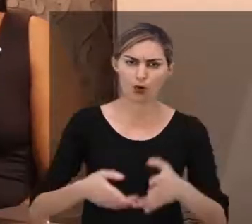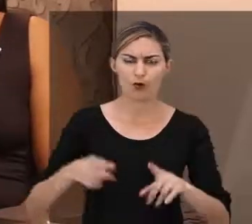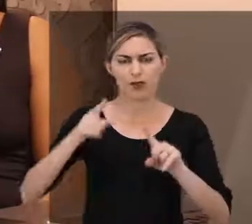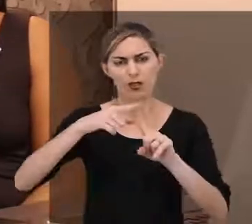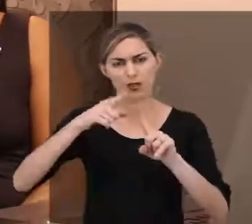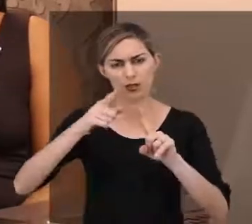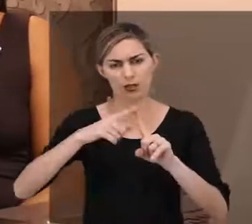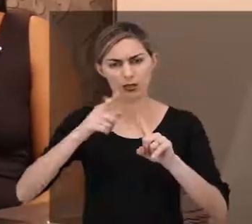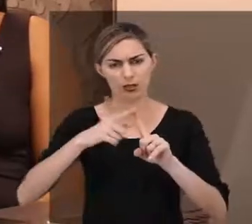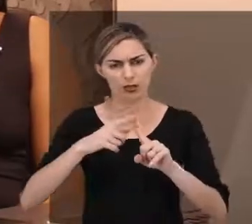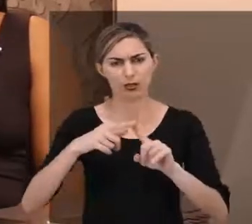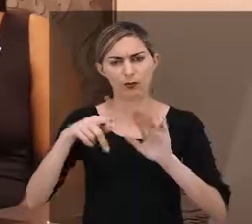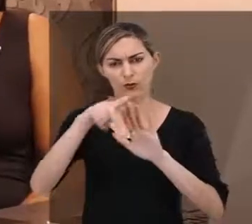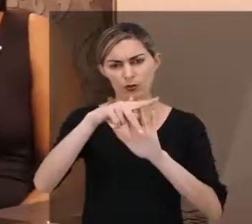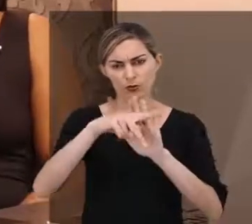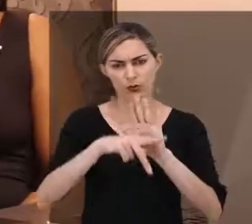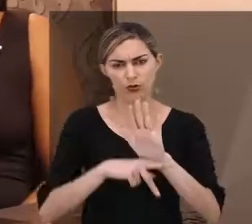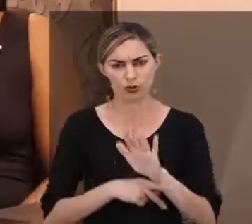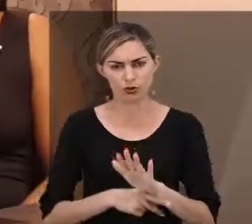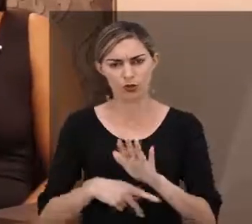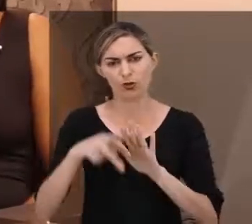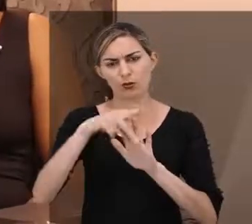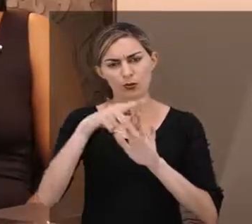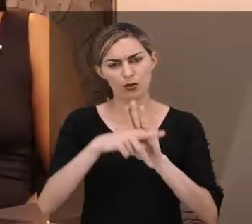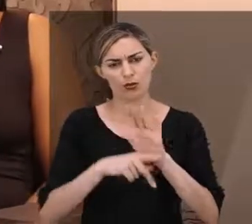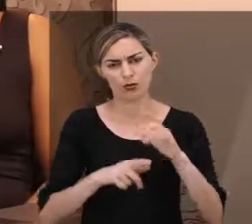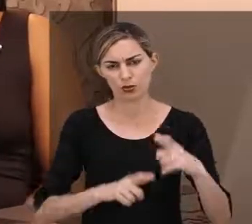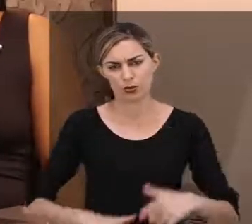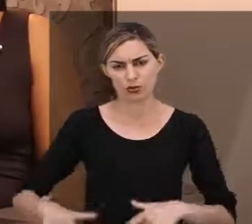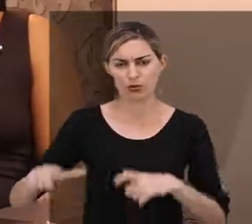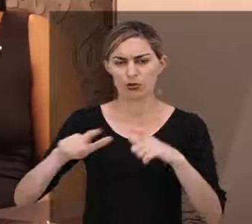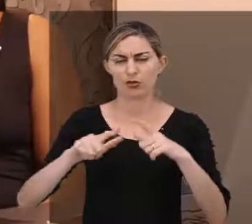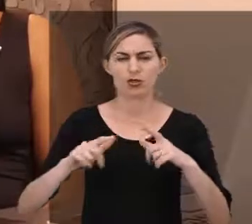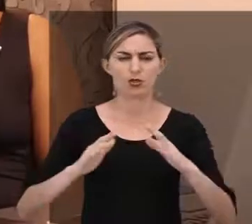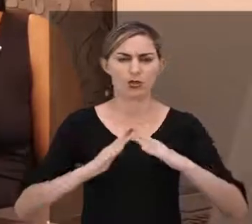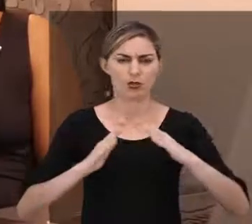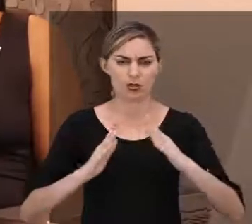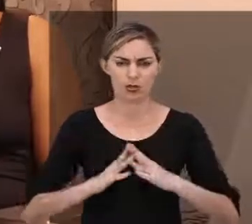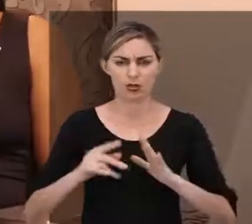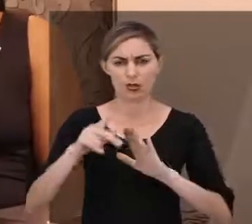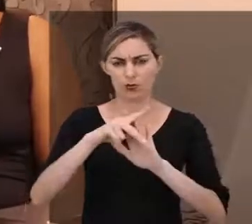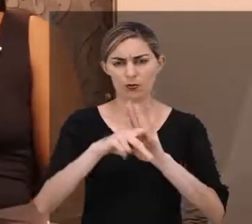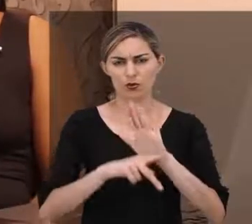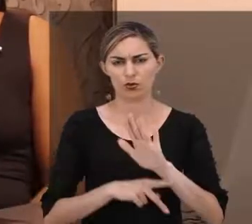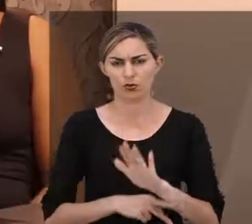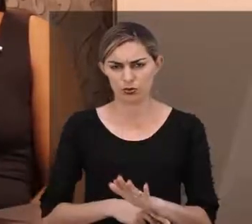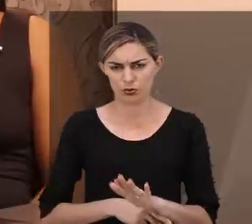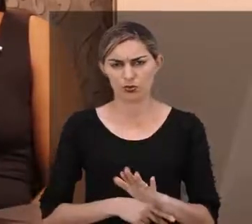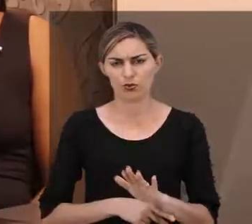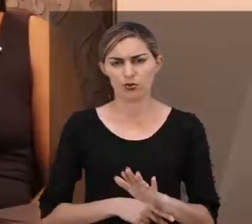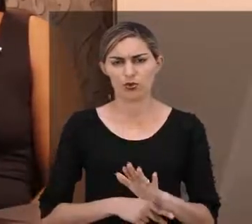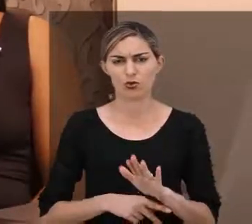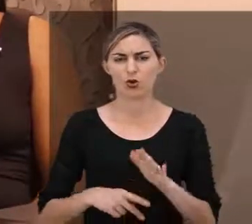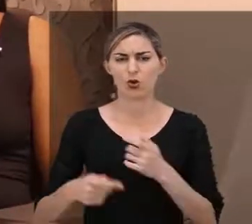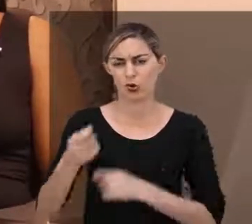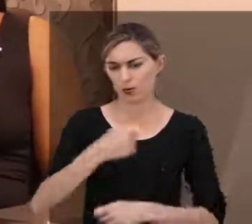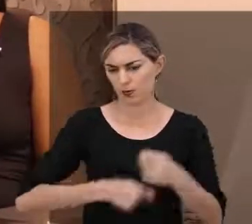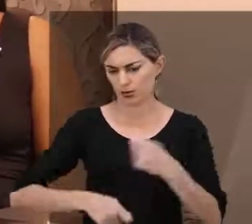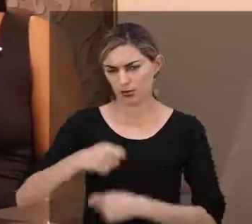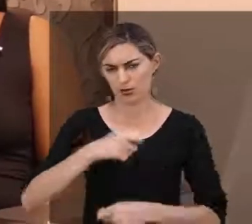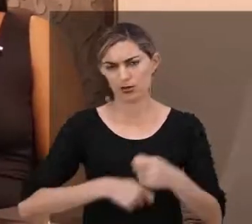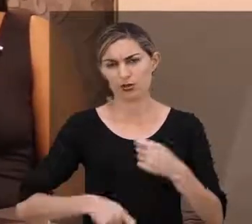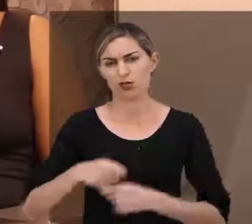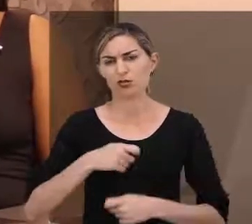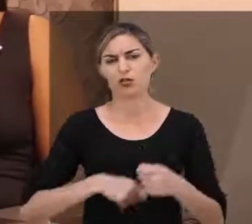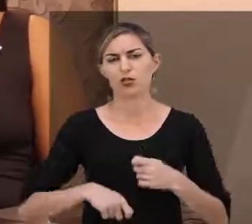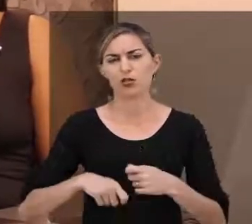tipos específicos de projeto. Projetos de ambientação residenciais e projetos de ambientação comerciais,